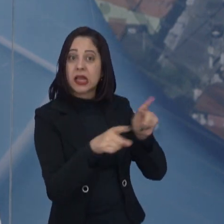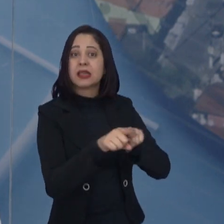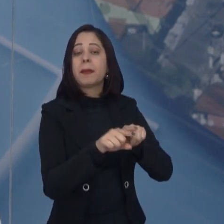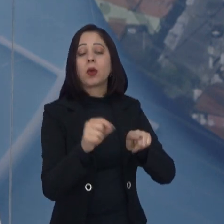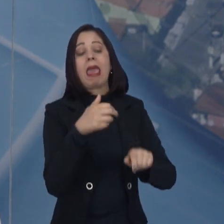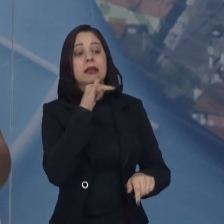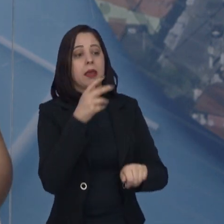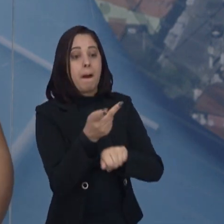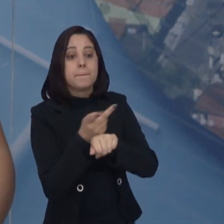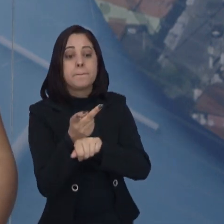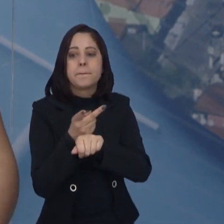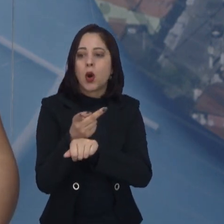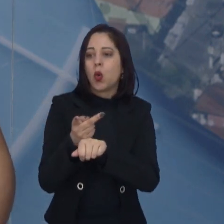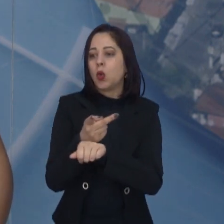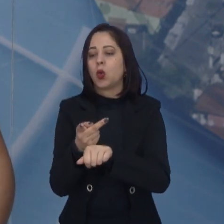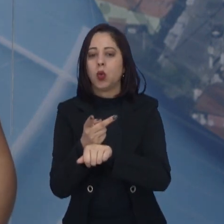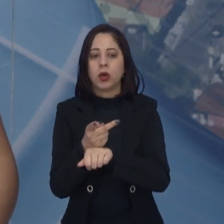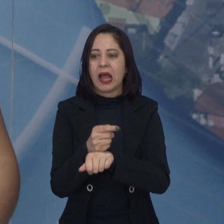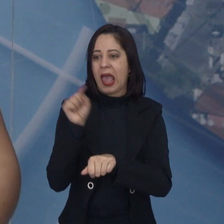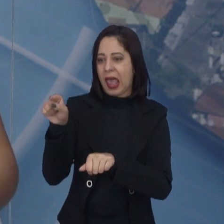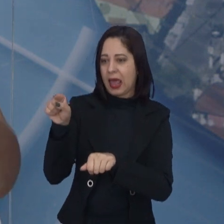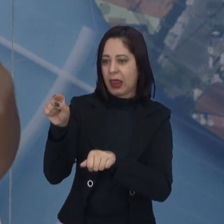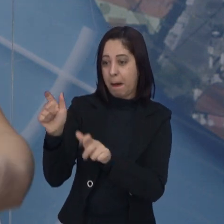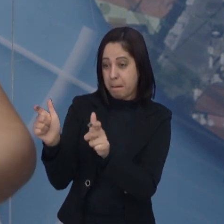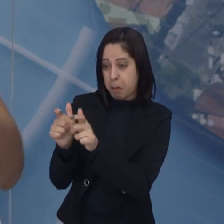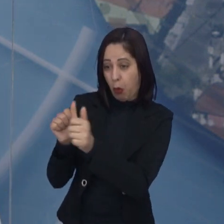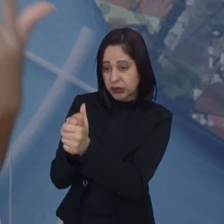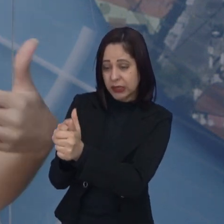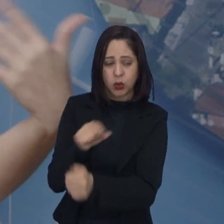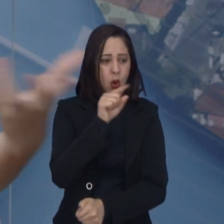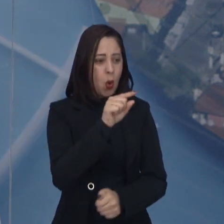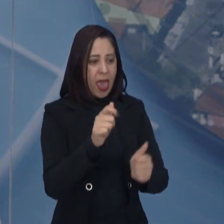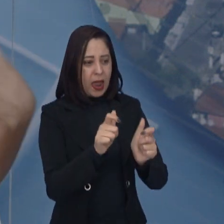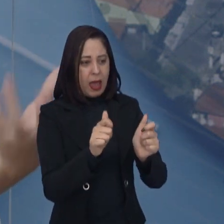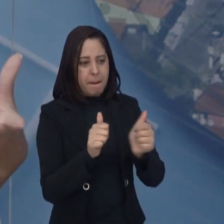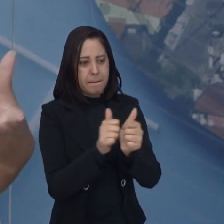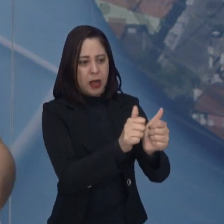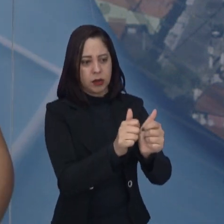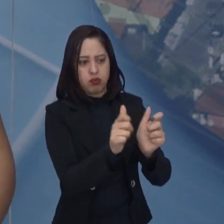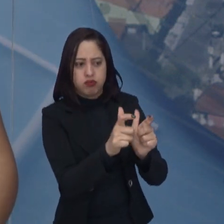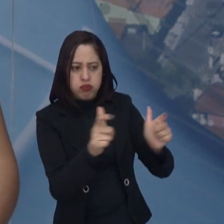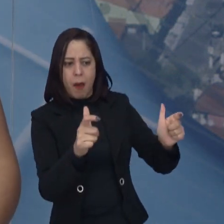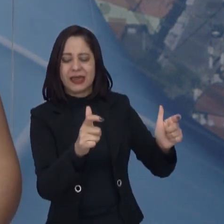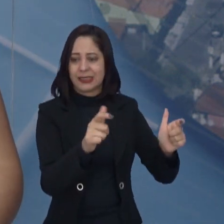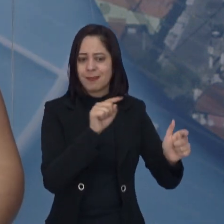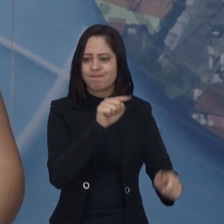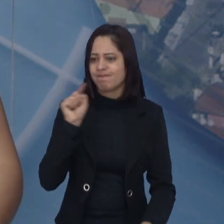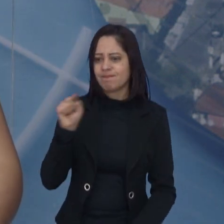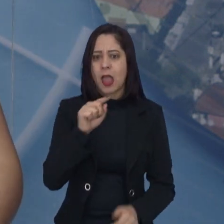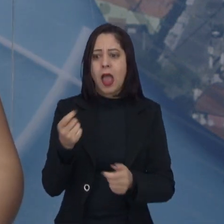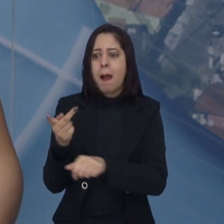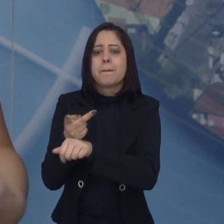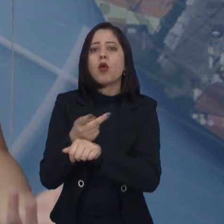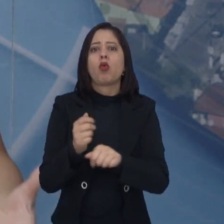procurando mais pessoas que de repente têm menos seguidores, mas conseguem dialogar mais com o público do que quem tem, sei lá,